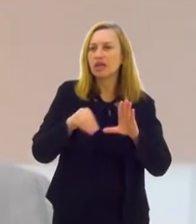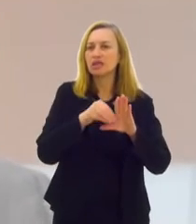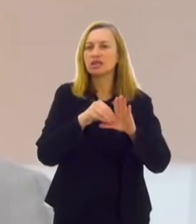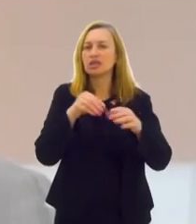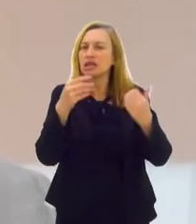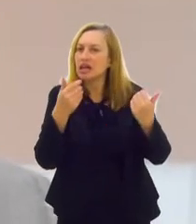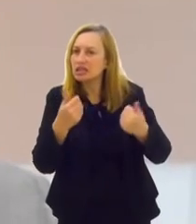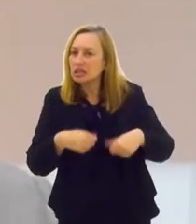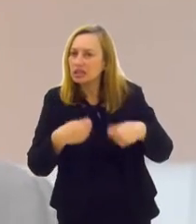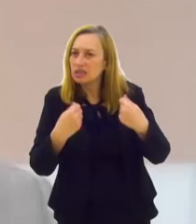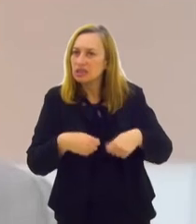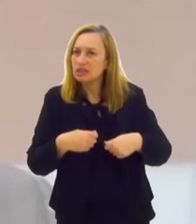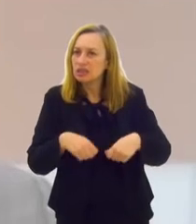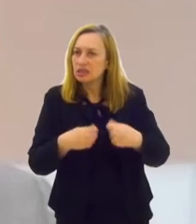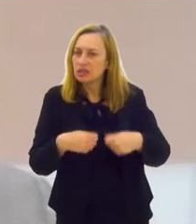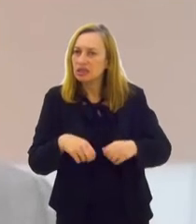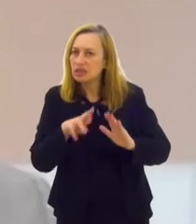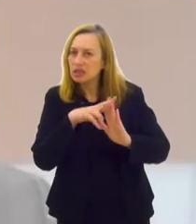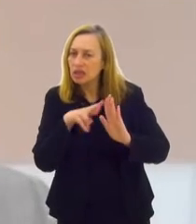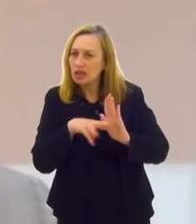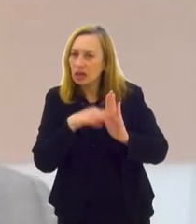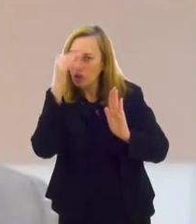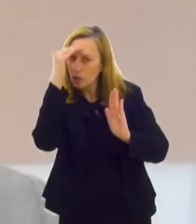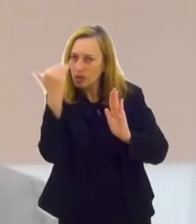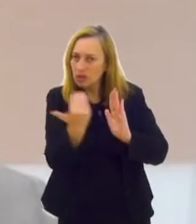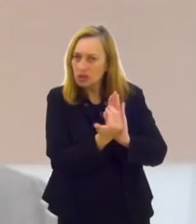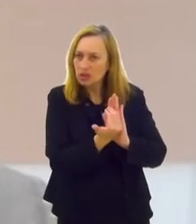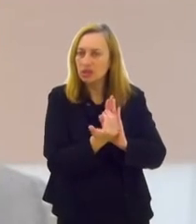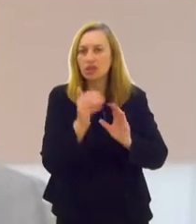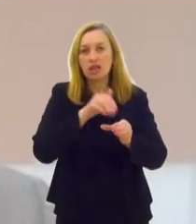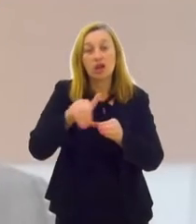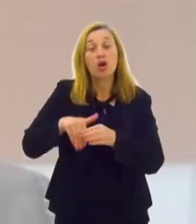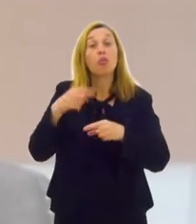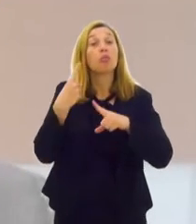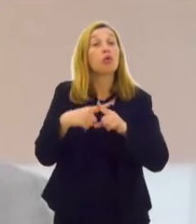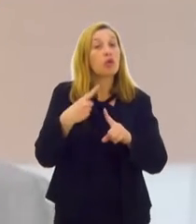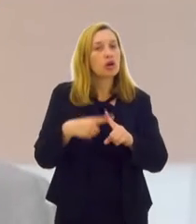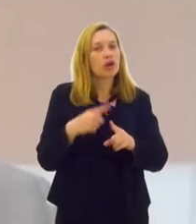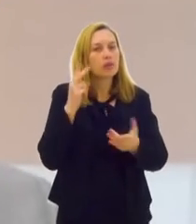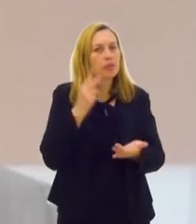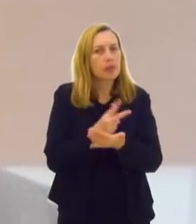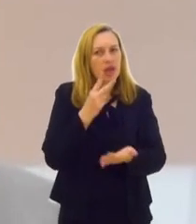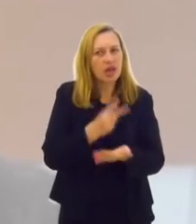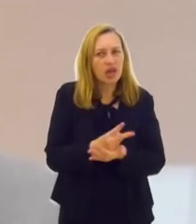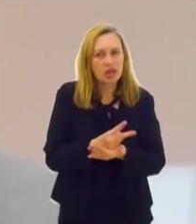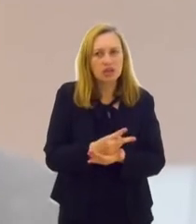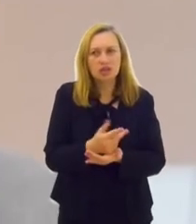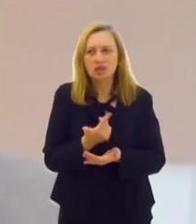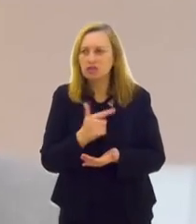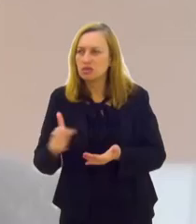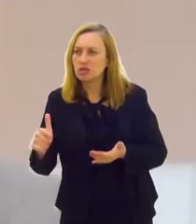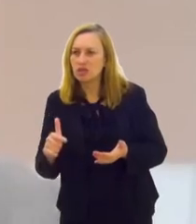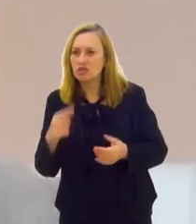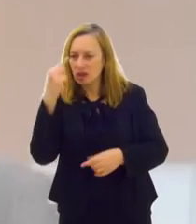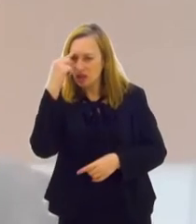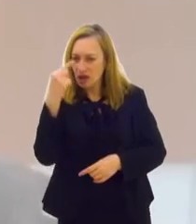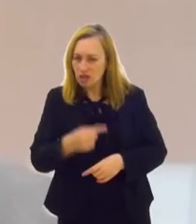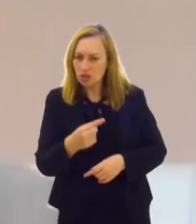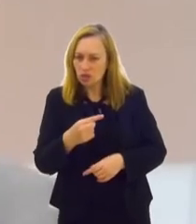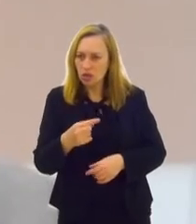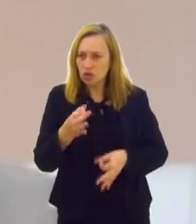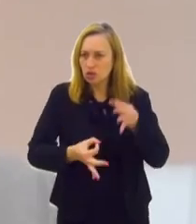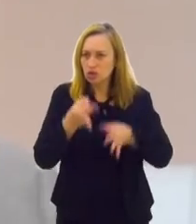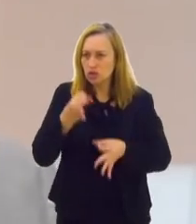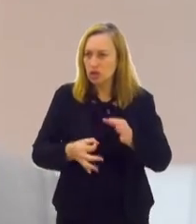inserir a necessidade do cumprimento das regras eleitorais, porque mesmo sem ordem judicial,